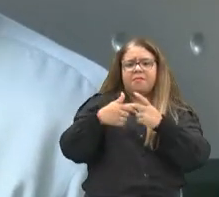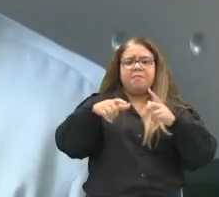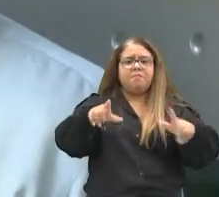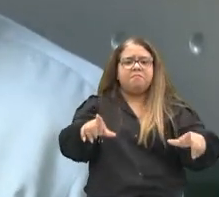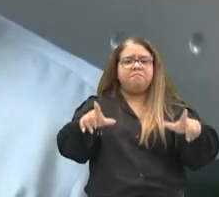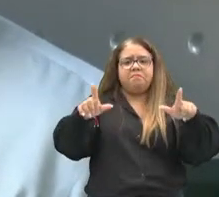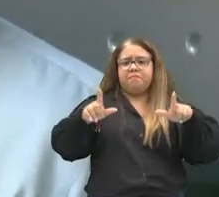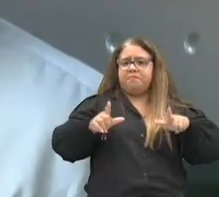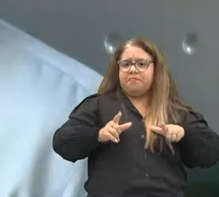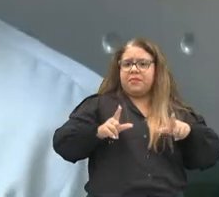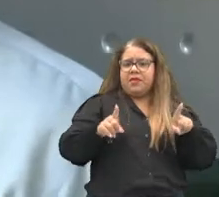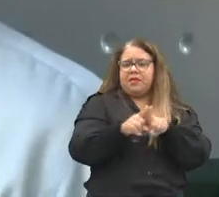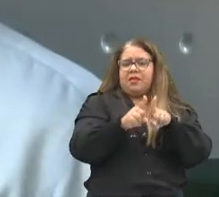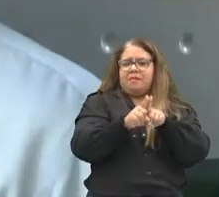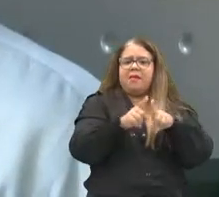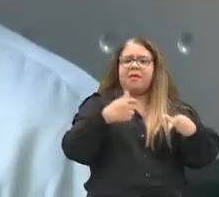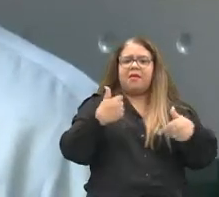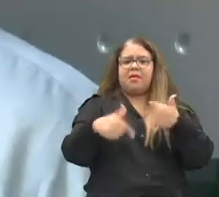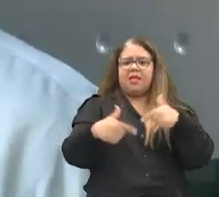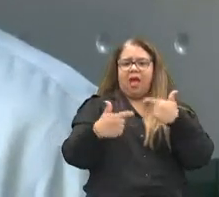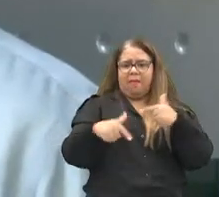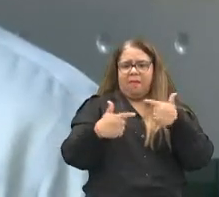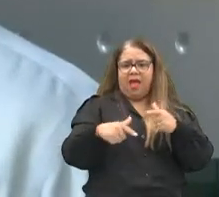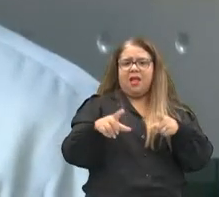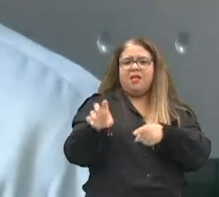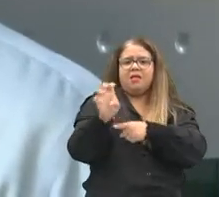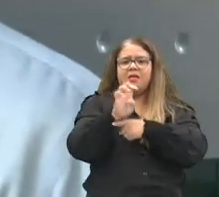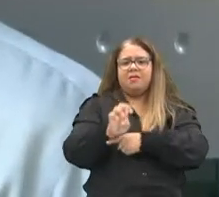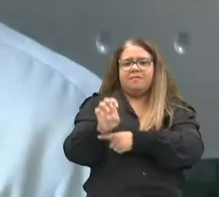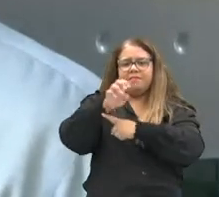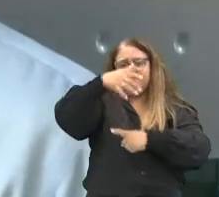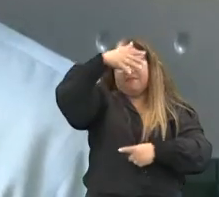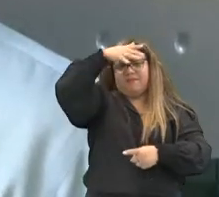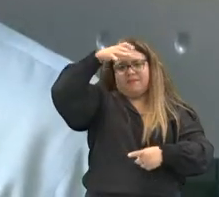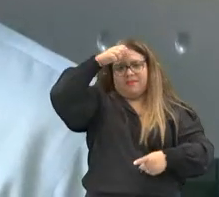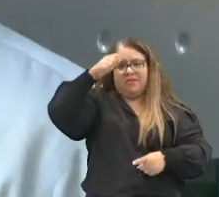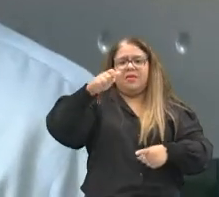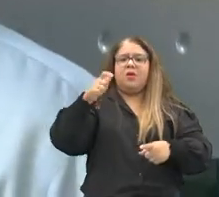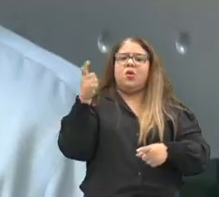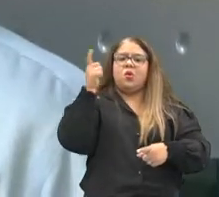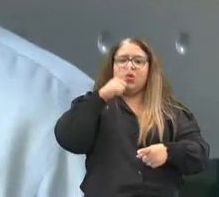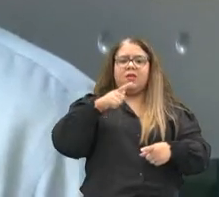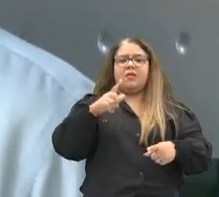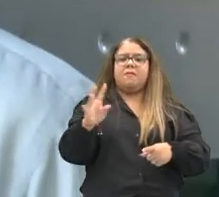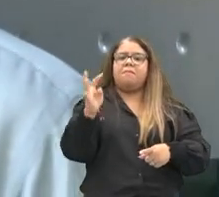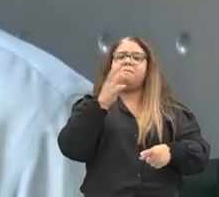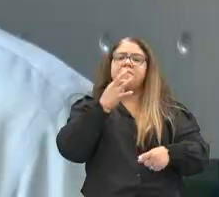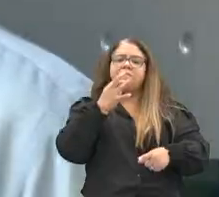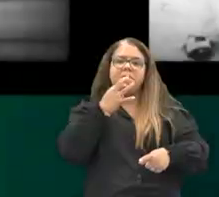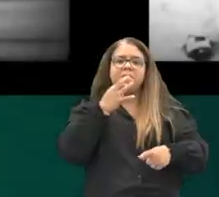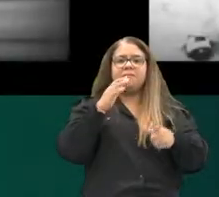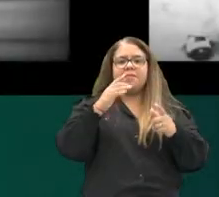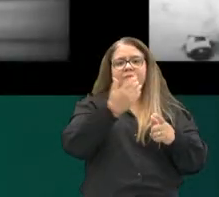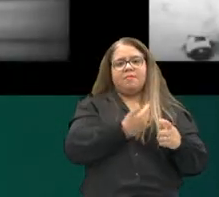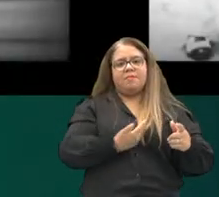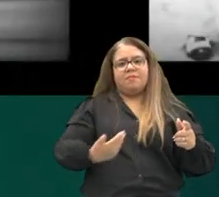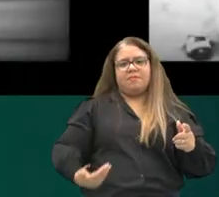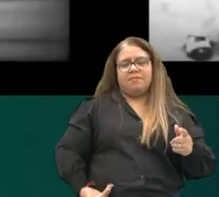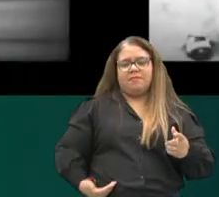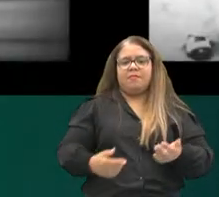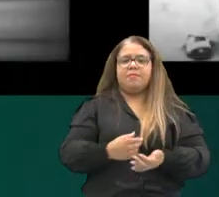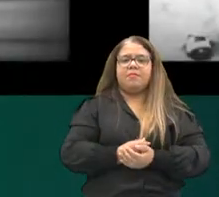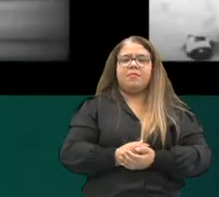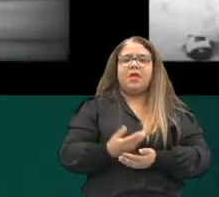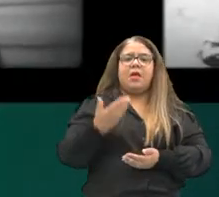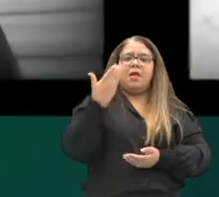ou pelos relevantes serviços prestados ao Estado de Mato Grosso se tenham se tornado dignas de tal reconhecimento do Poder Público. Filinto Miller,